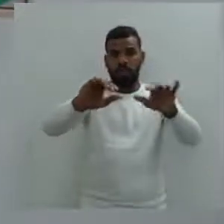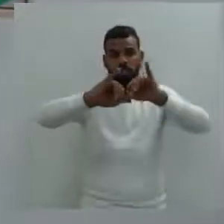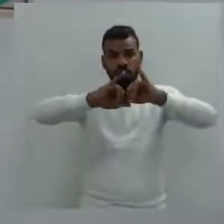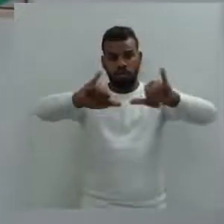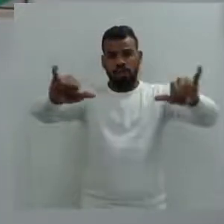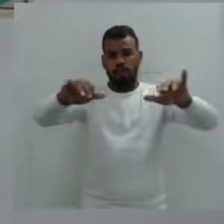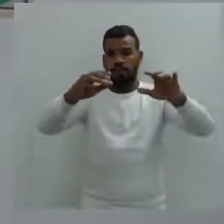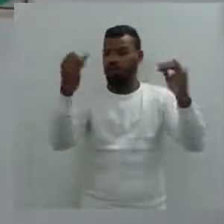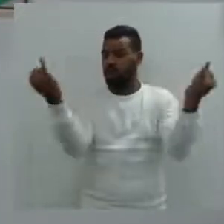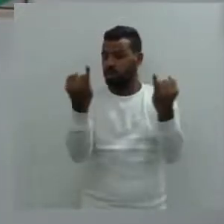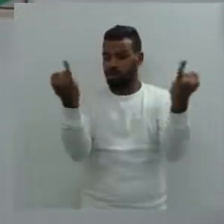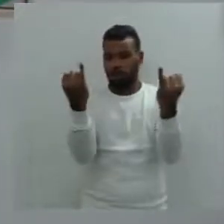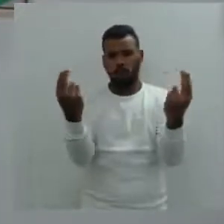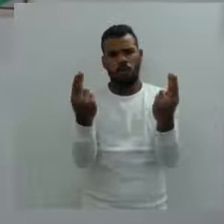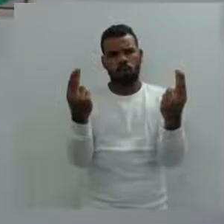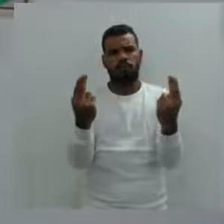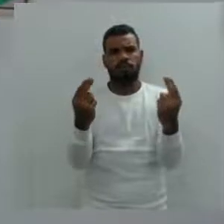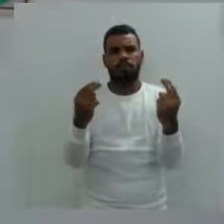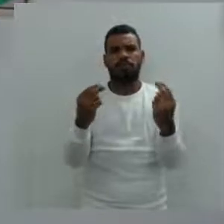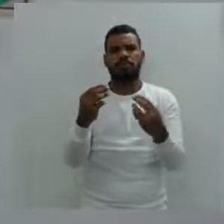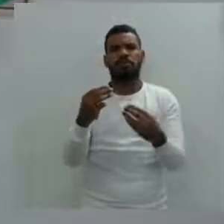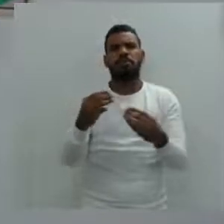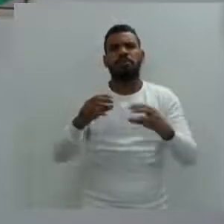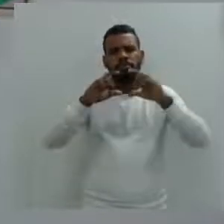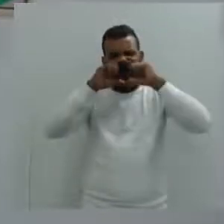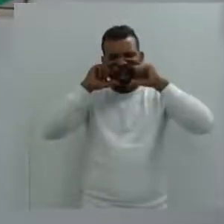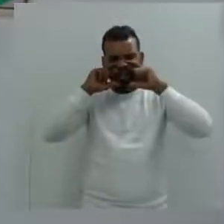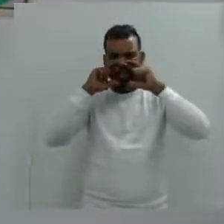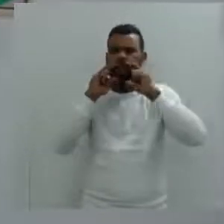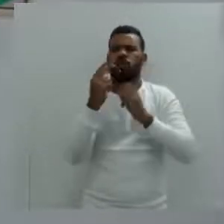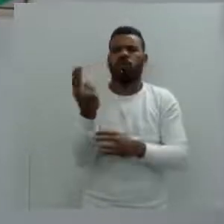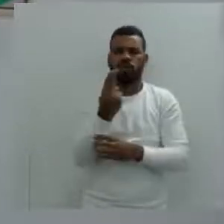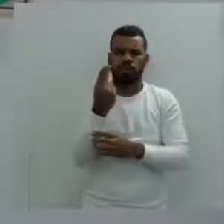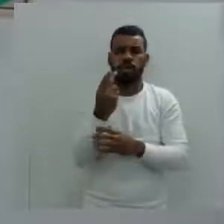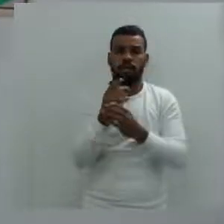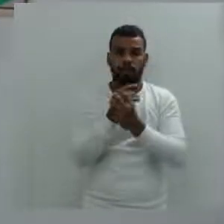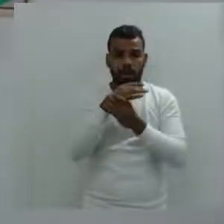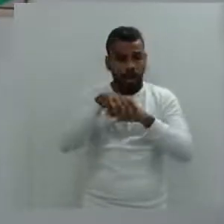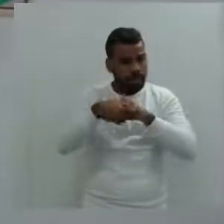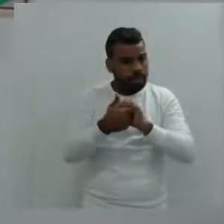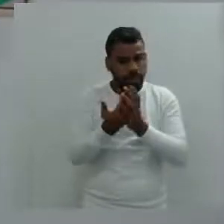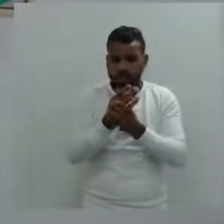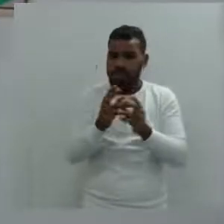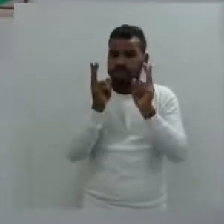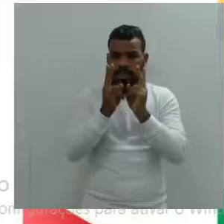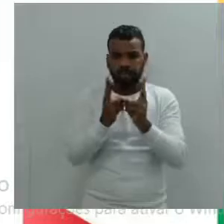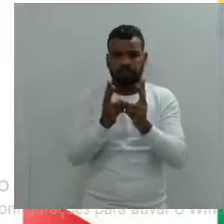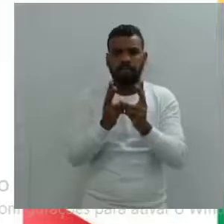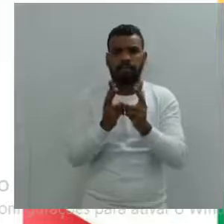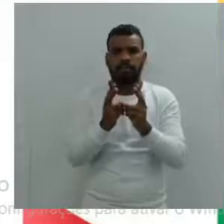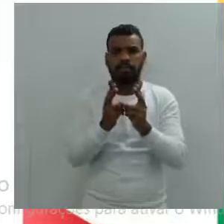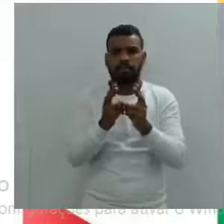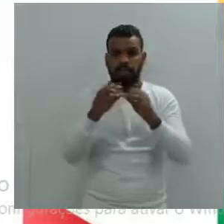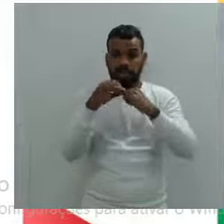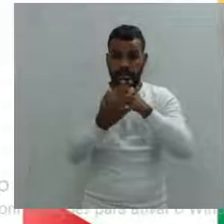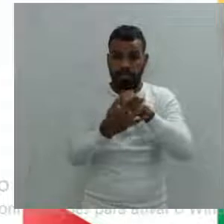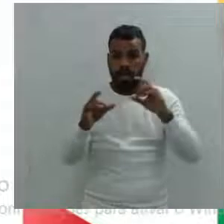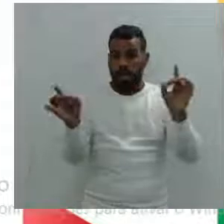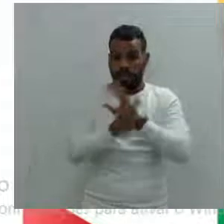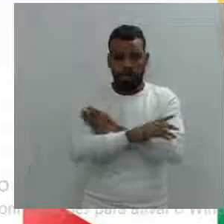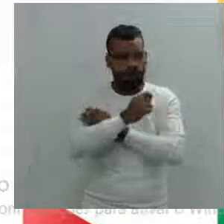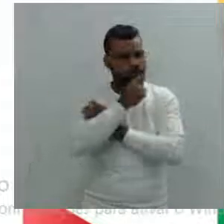de vocês. Use máscara. Higienize sempre as mãos. A pandemia ainda não